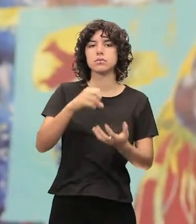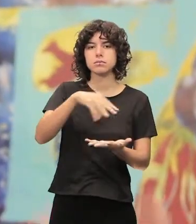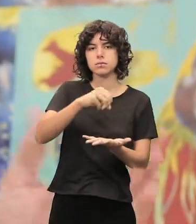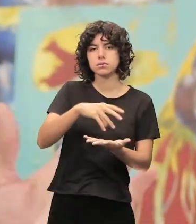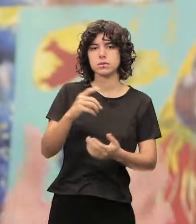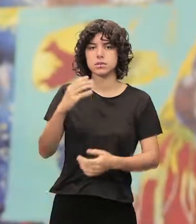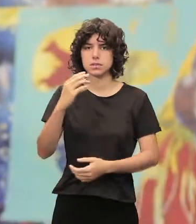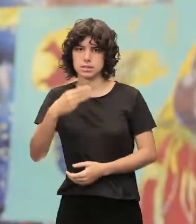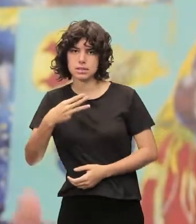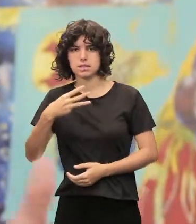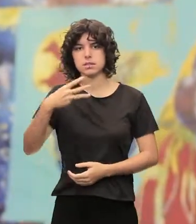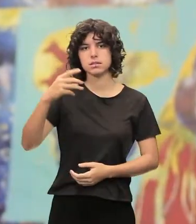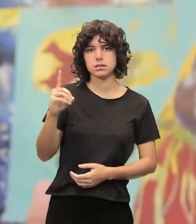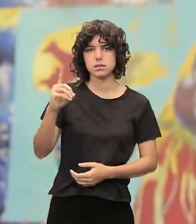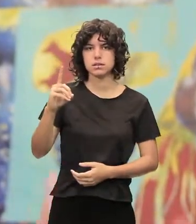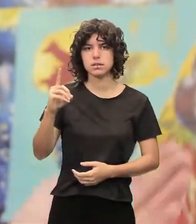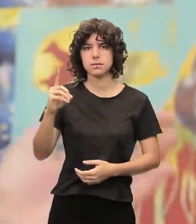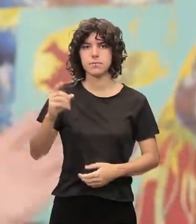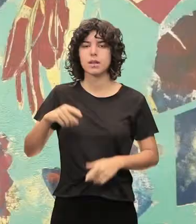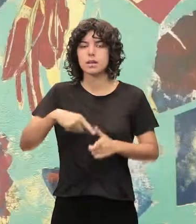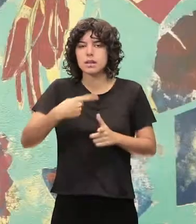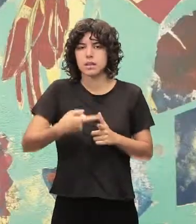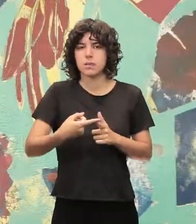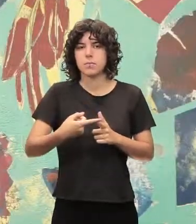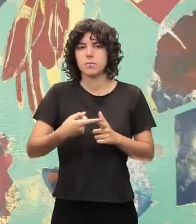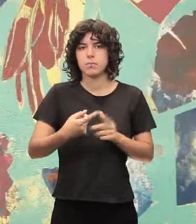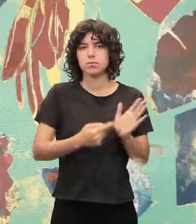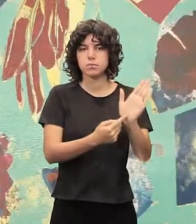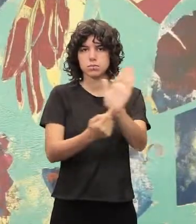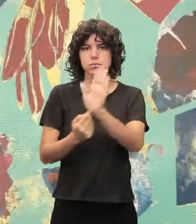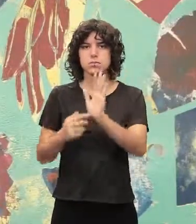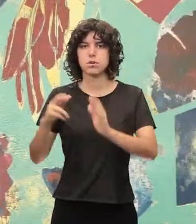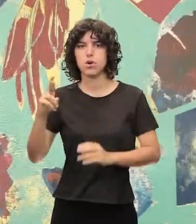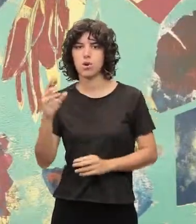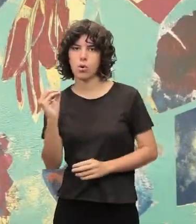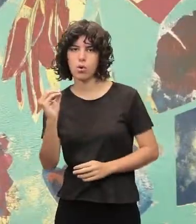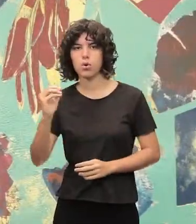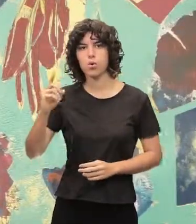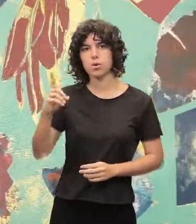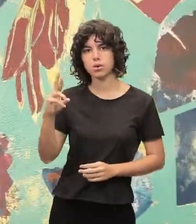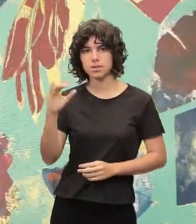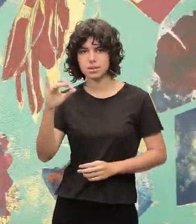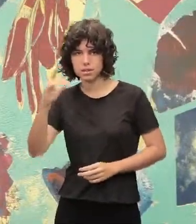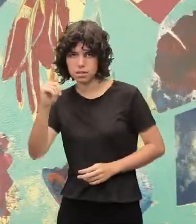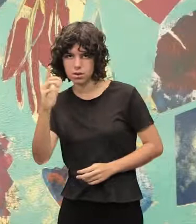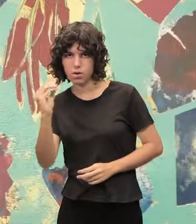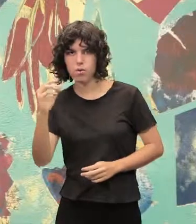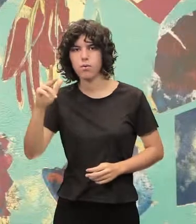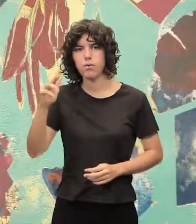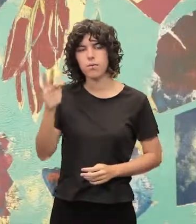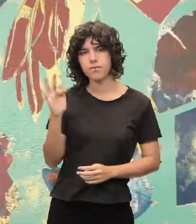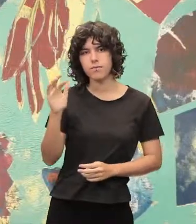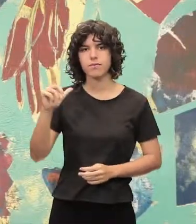com uma exposição do Rodrigo Flávio, né, justamente, em matéria está atrás de mim, e